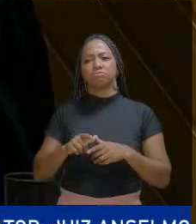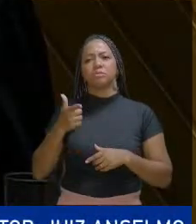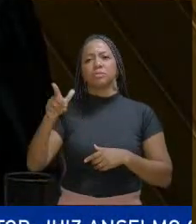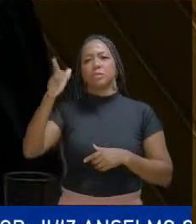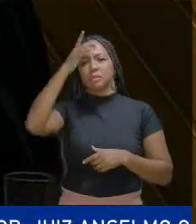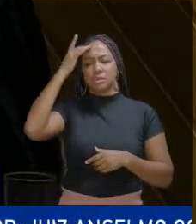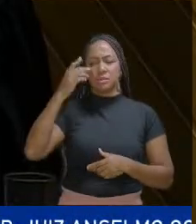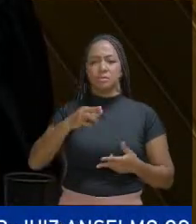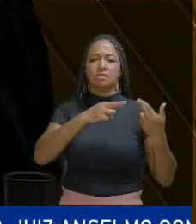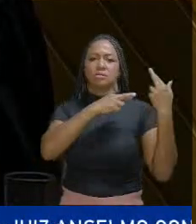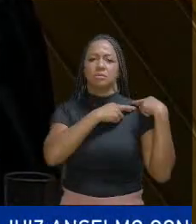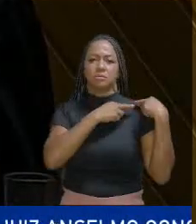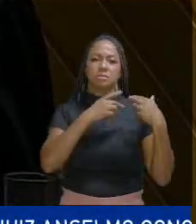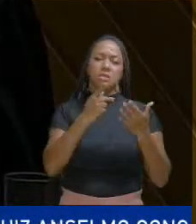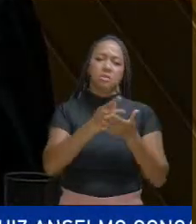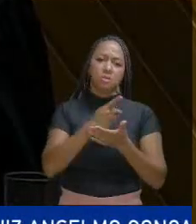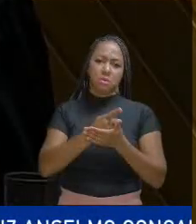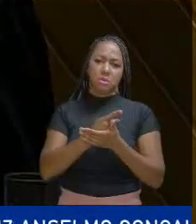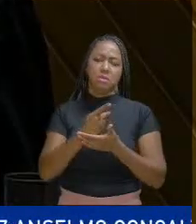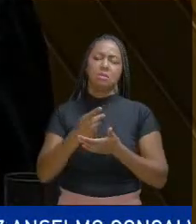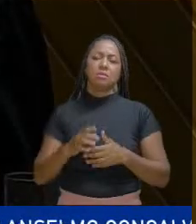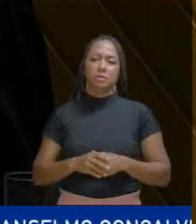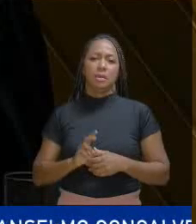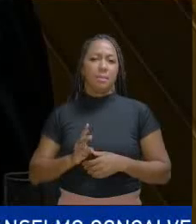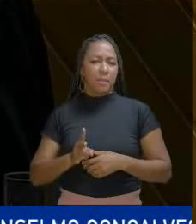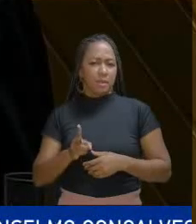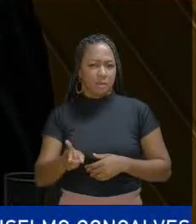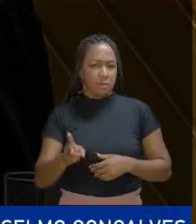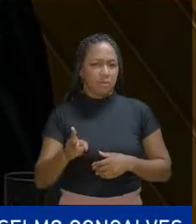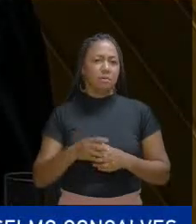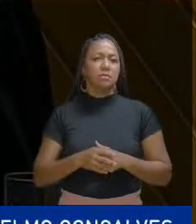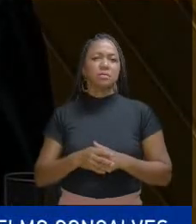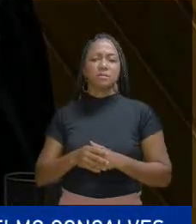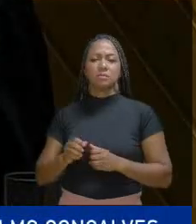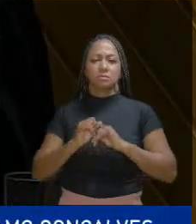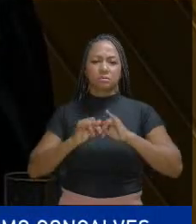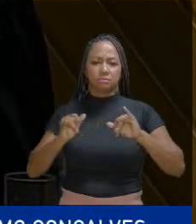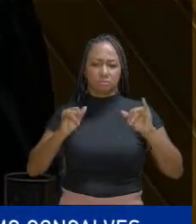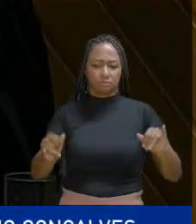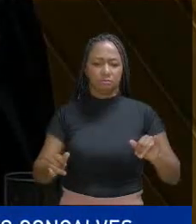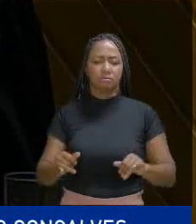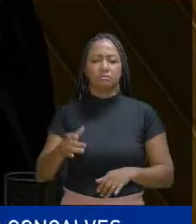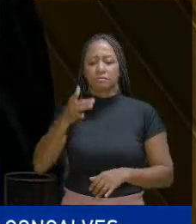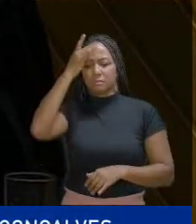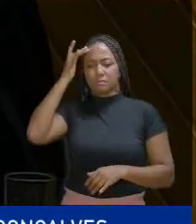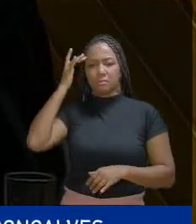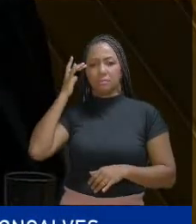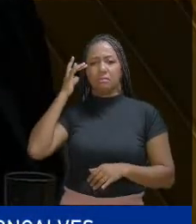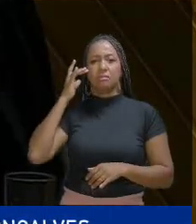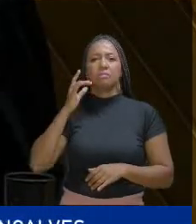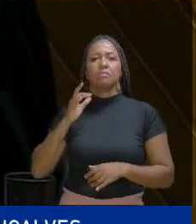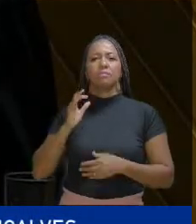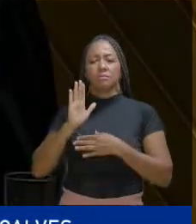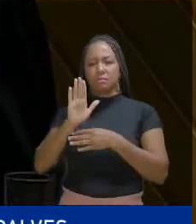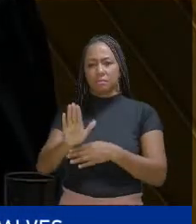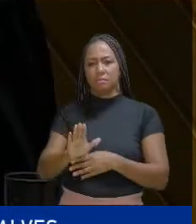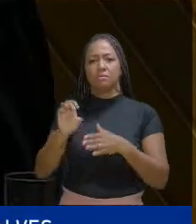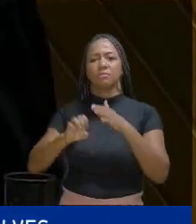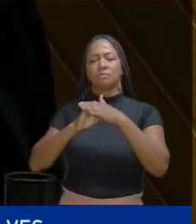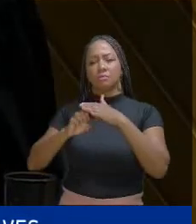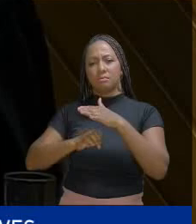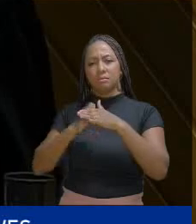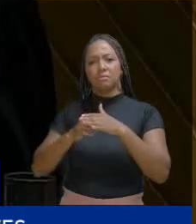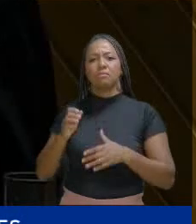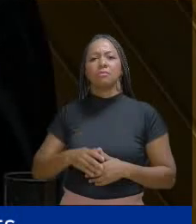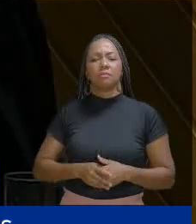a responsabilidade pela falha detectada, mesmo diante da declaração da pessoa jurídica prestadora do serviço.